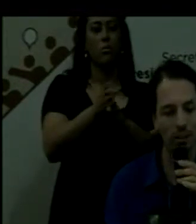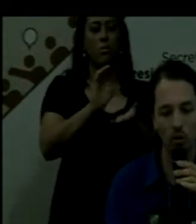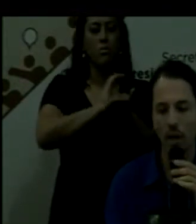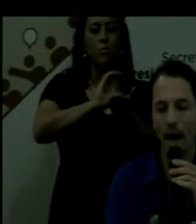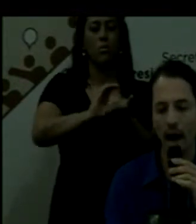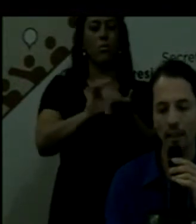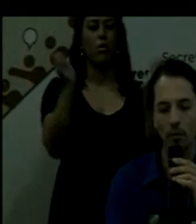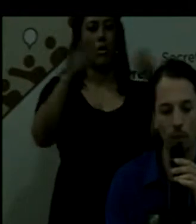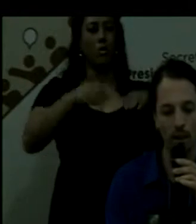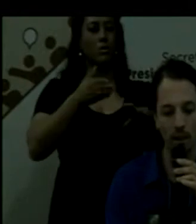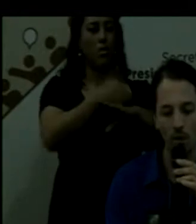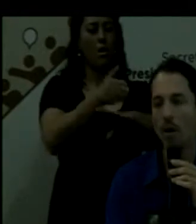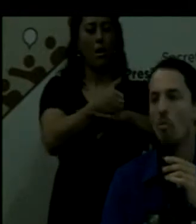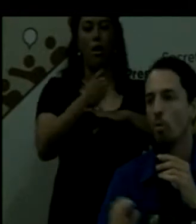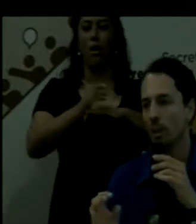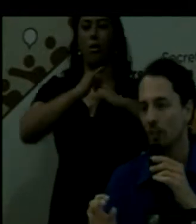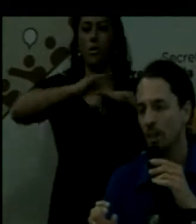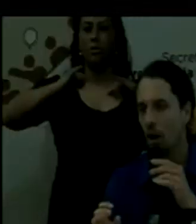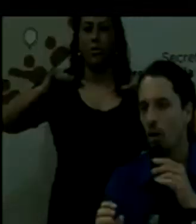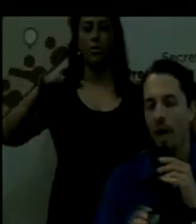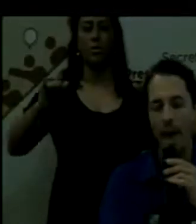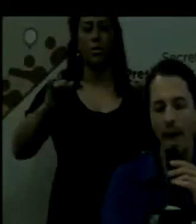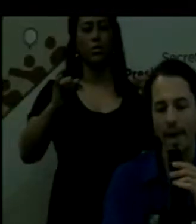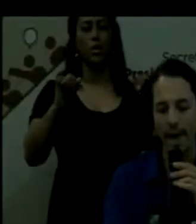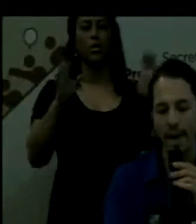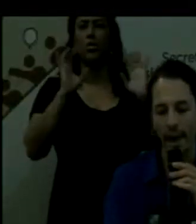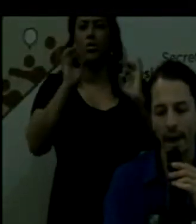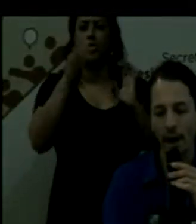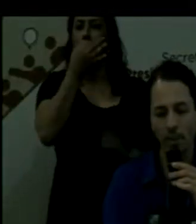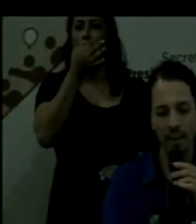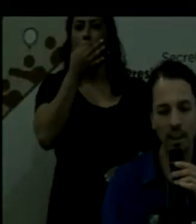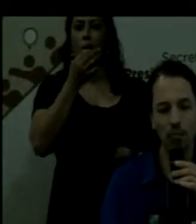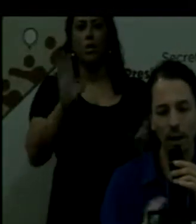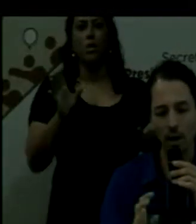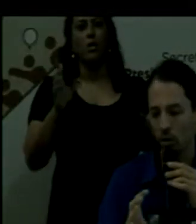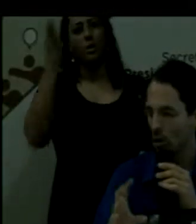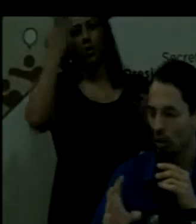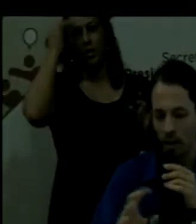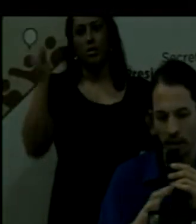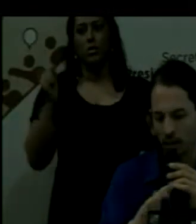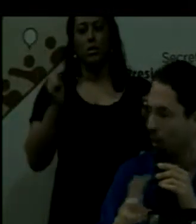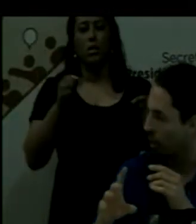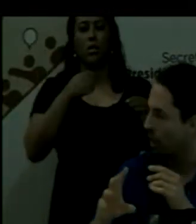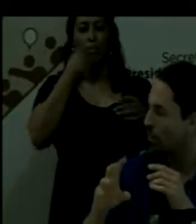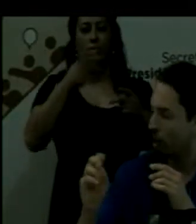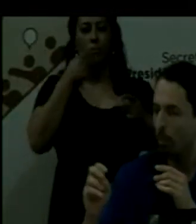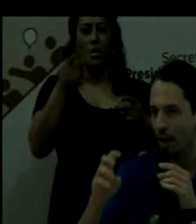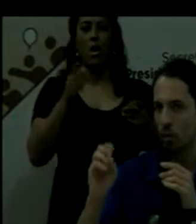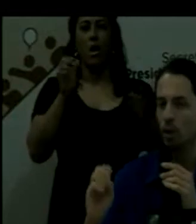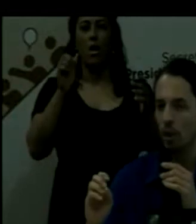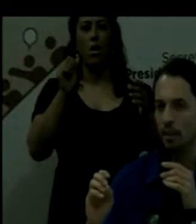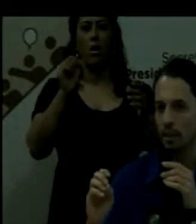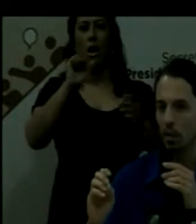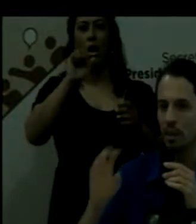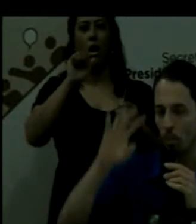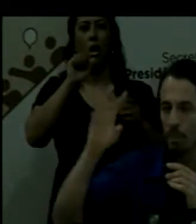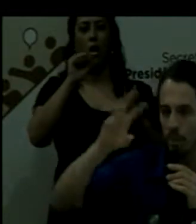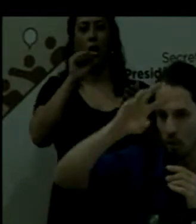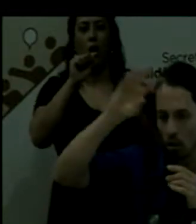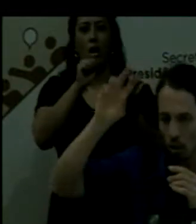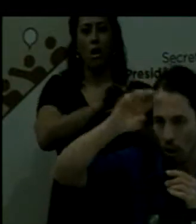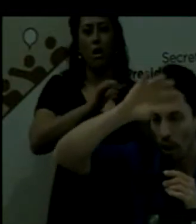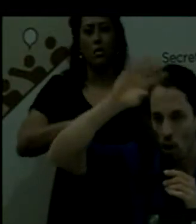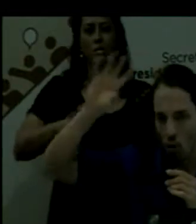provendo o acesso a essa informação. Uma observação. Apesar de a gente falar em ação aqui, que parece com a segunda questão, a gente